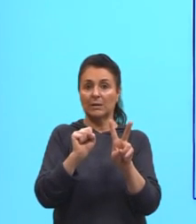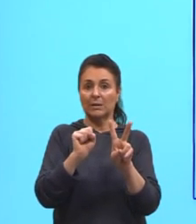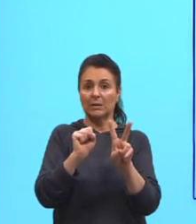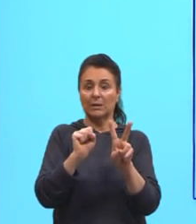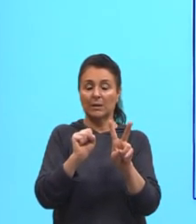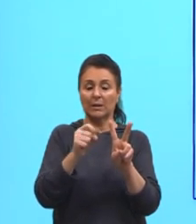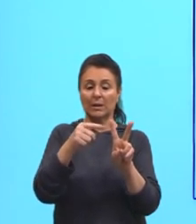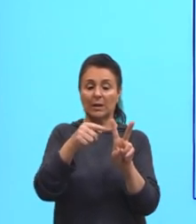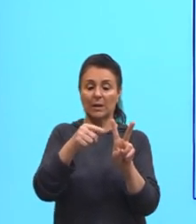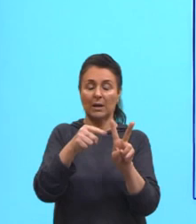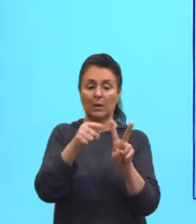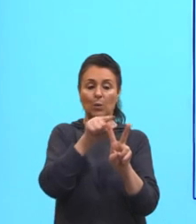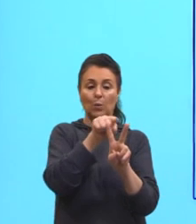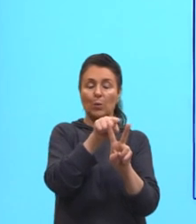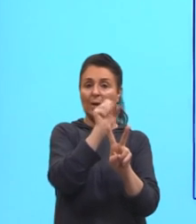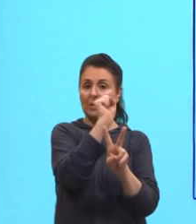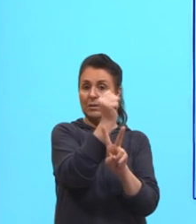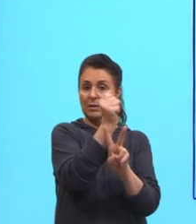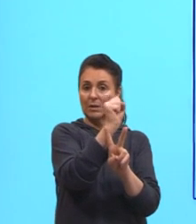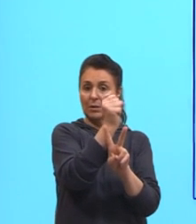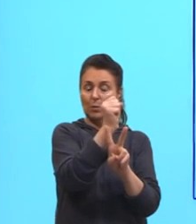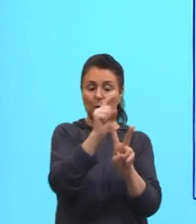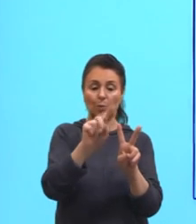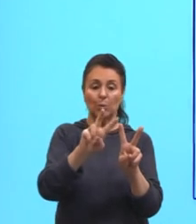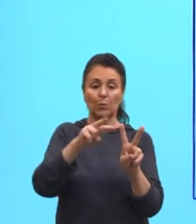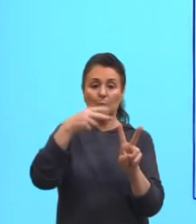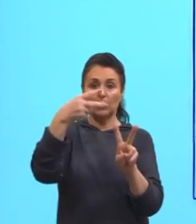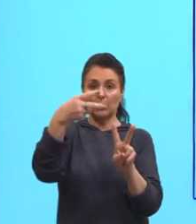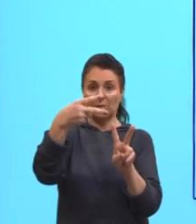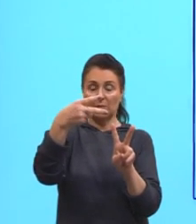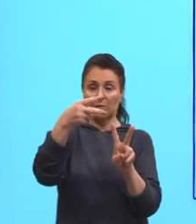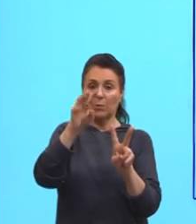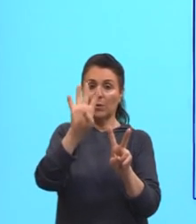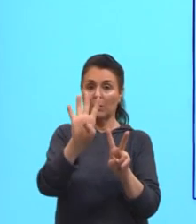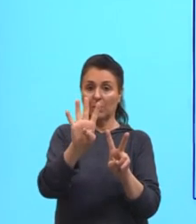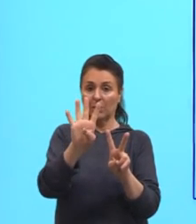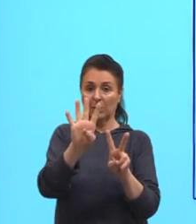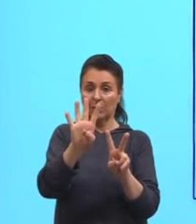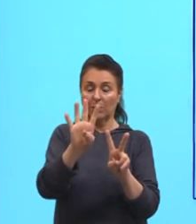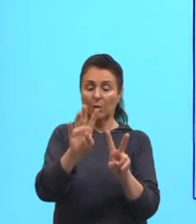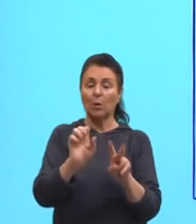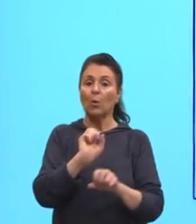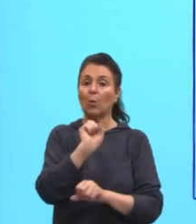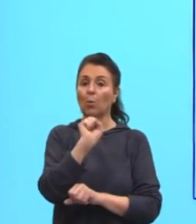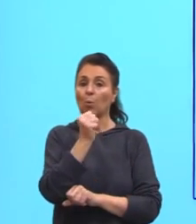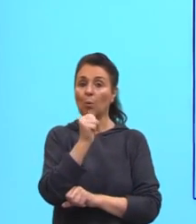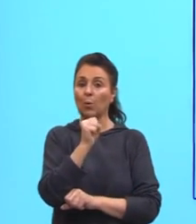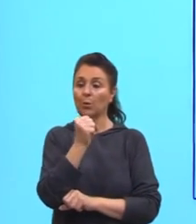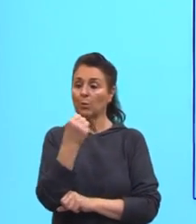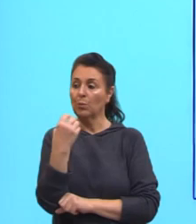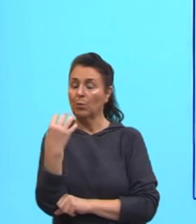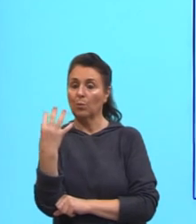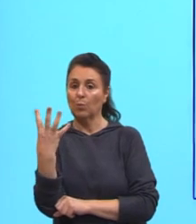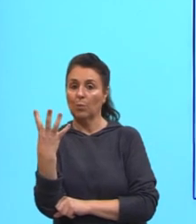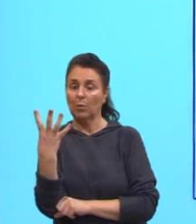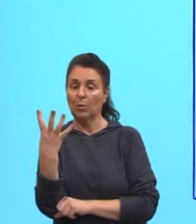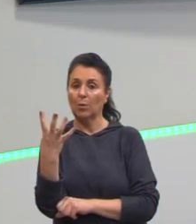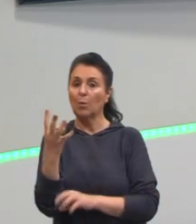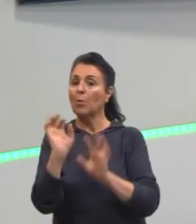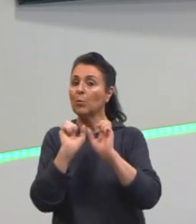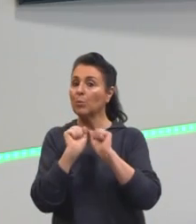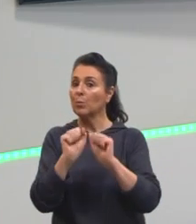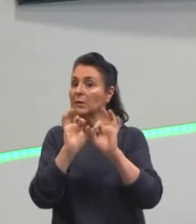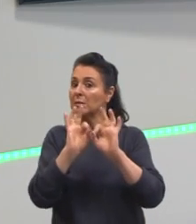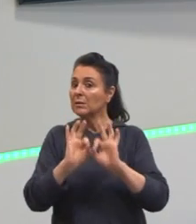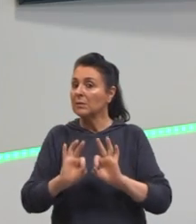o índice é 8 e o expoente do radicando é 48 e o quatro pode ser